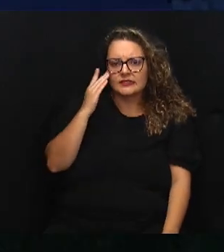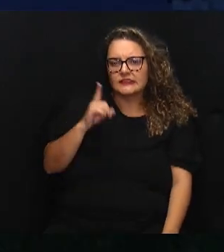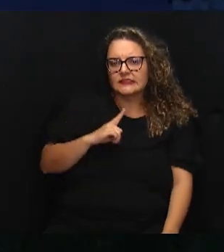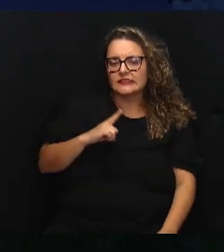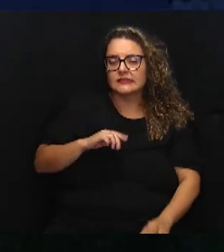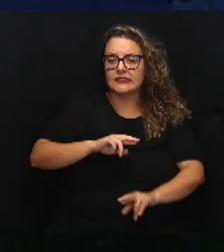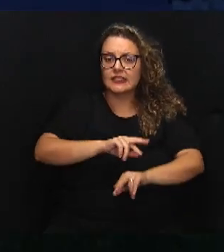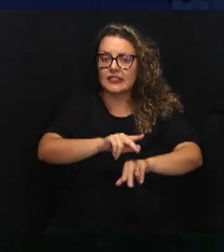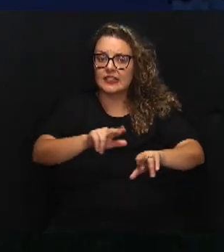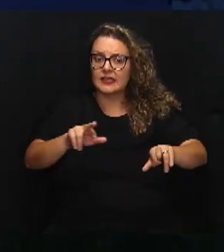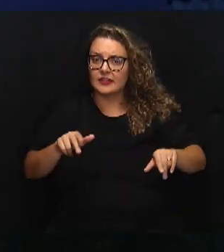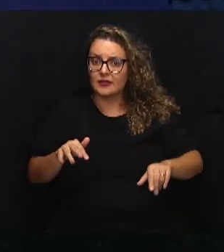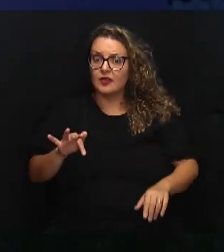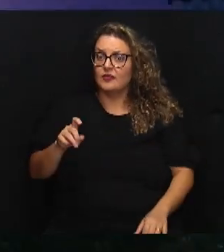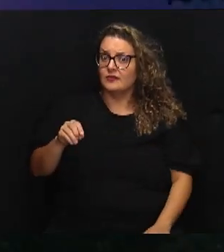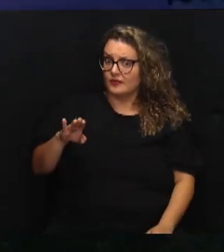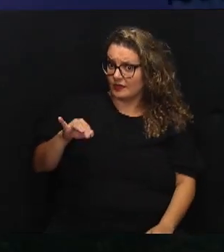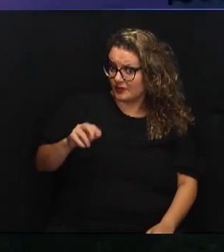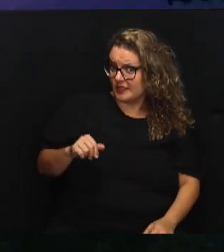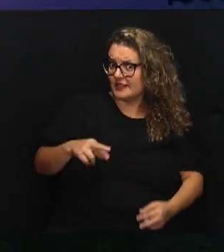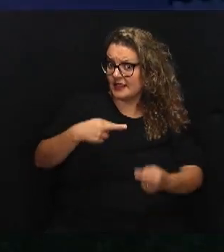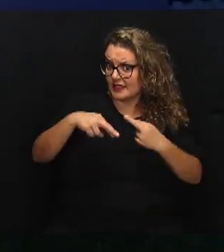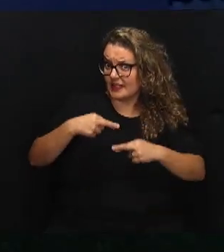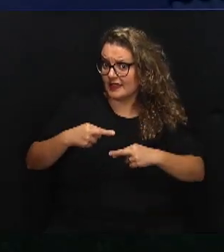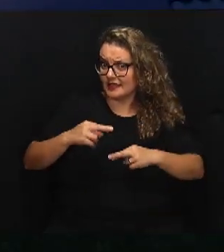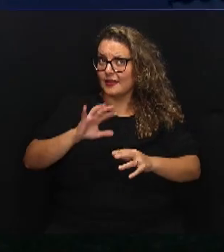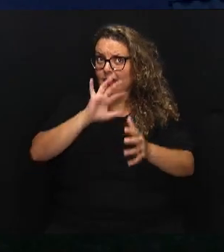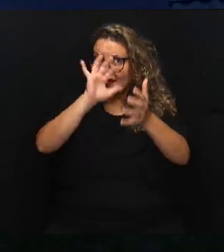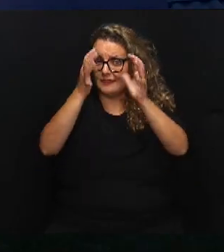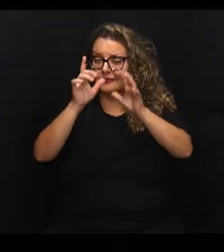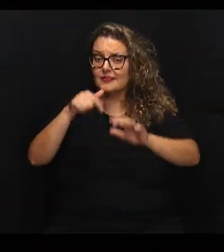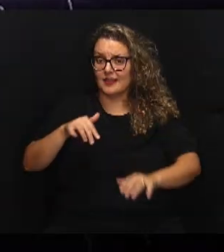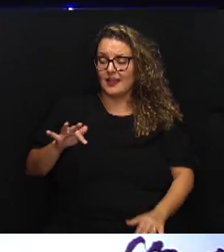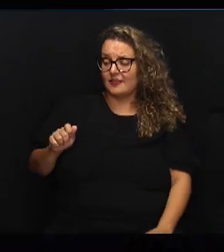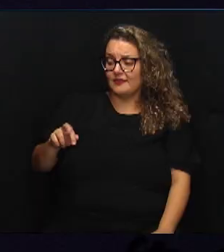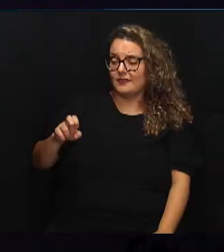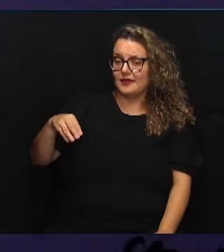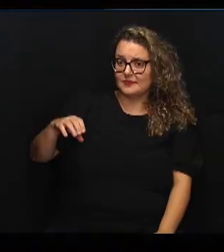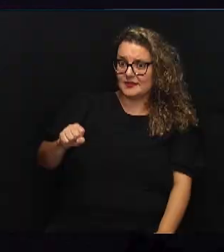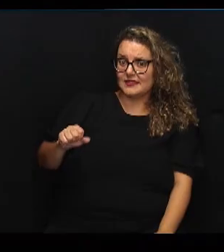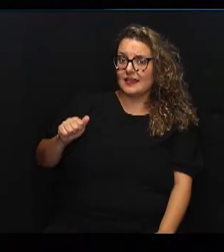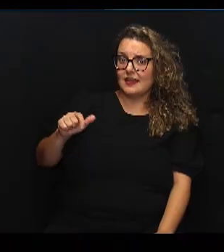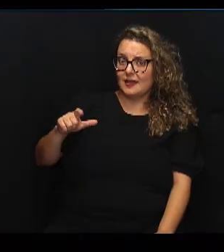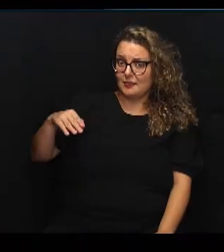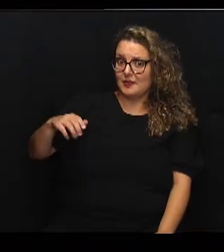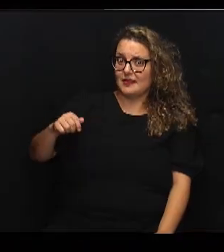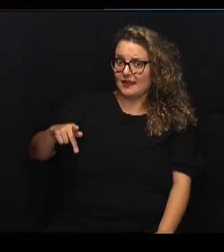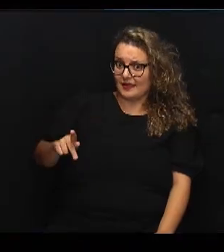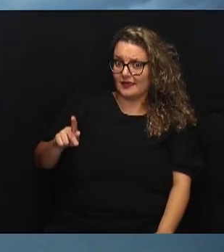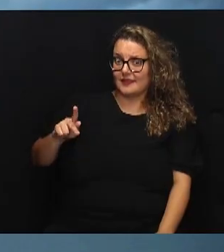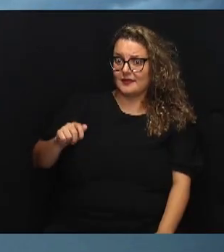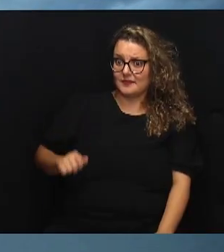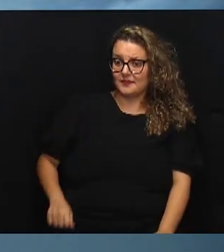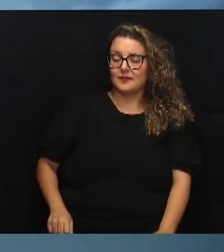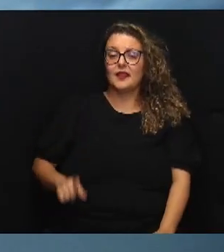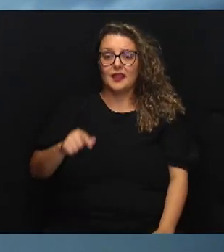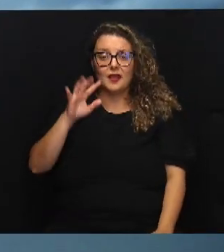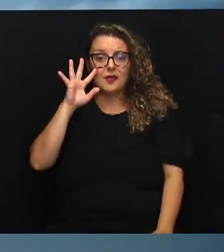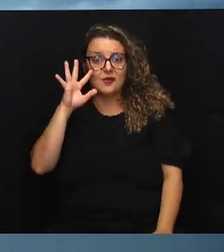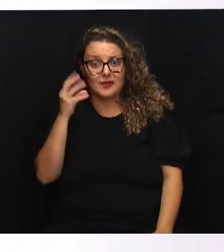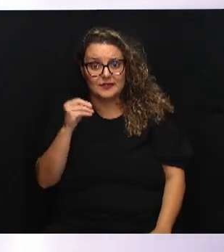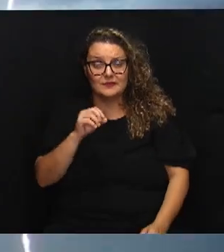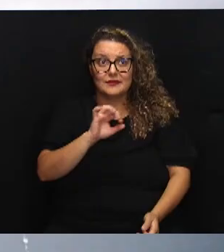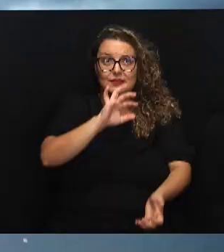Você sabia que existem diversas fobias relacionadas ao clima? É o que diz a Farmer's Almanac, um compêndio